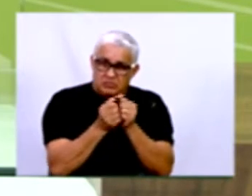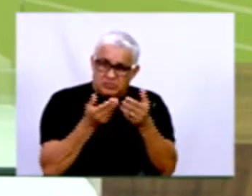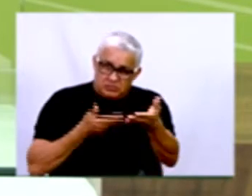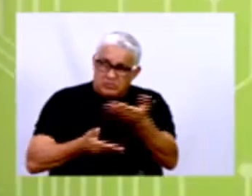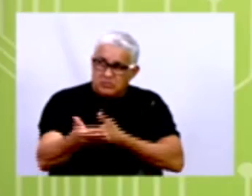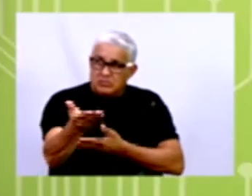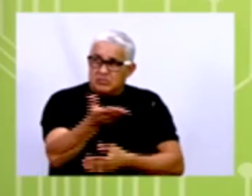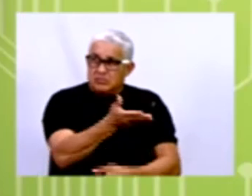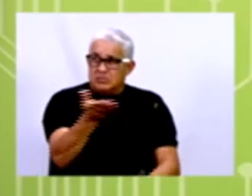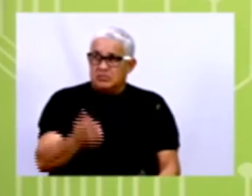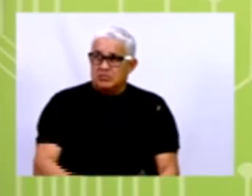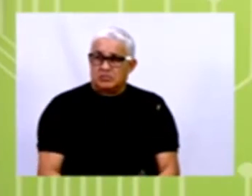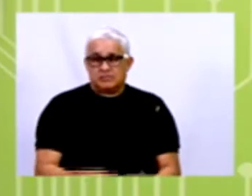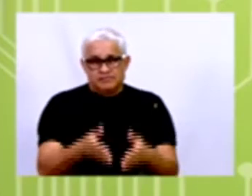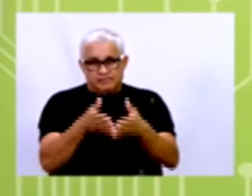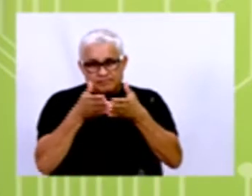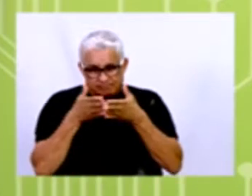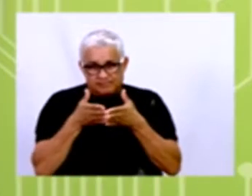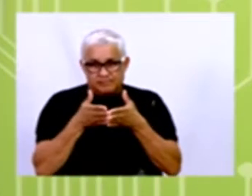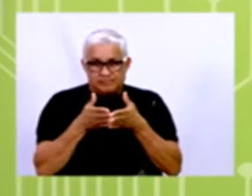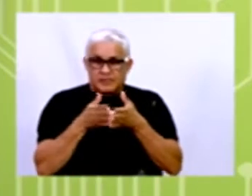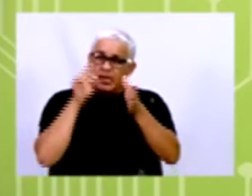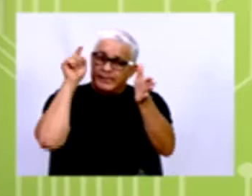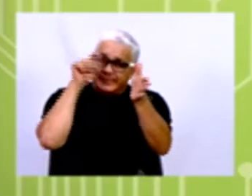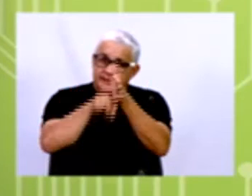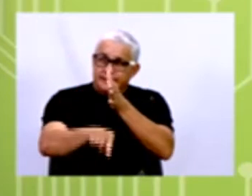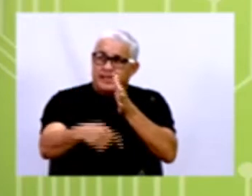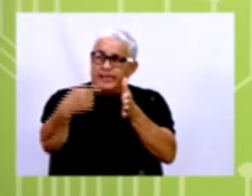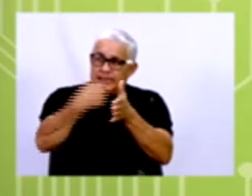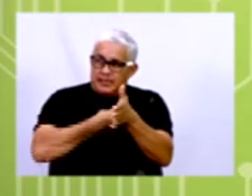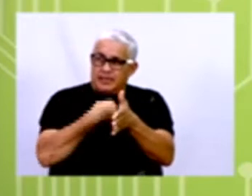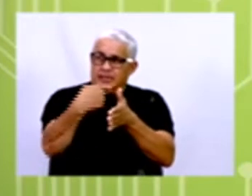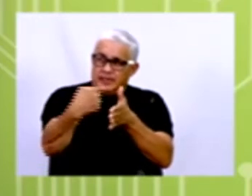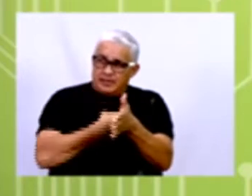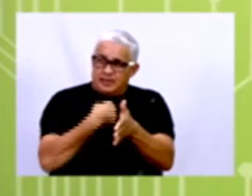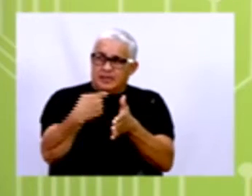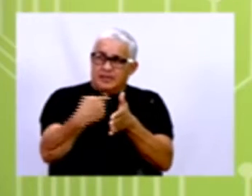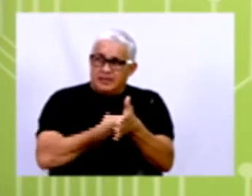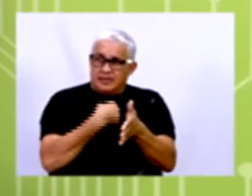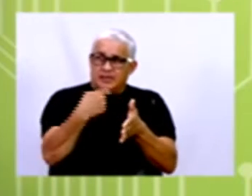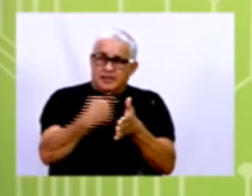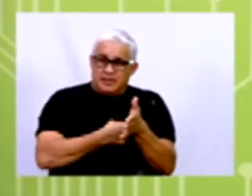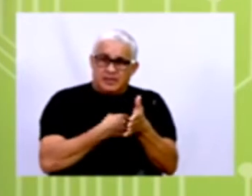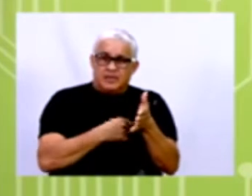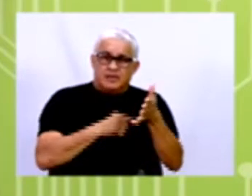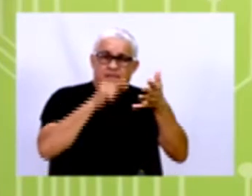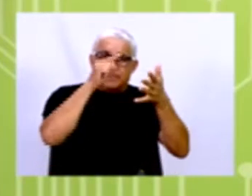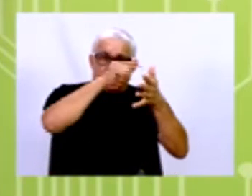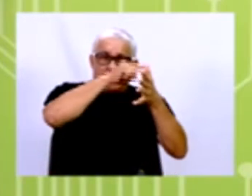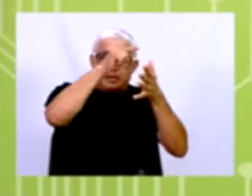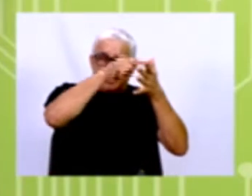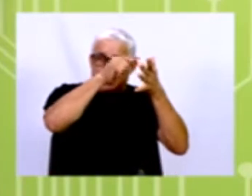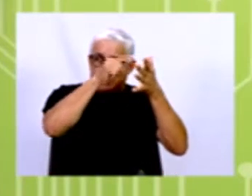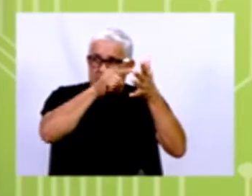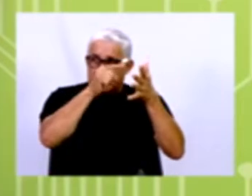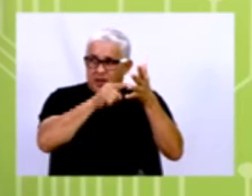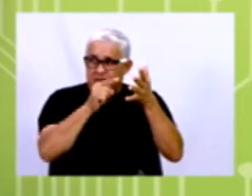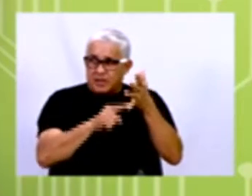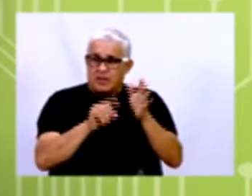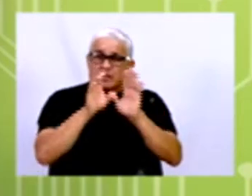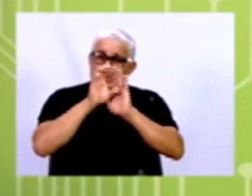vocês. Por favor, dirijam perguntas, questionamentos em relação a cada um dos tópicos. Então, conceito é isso